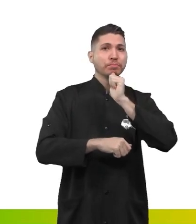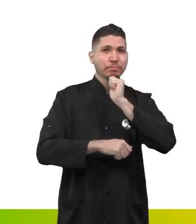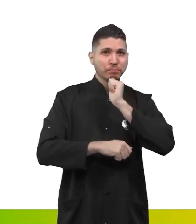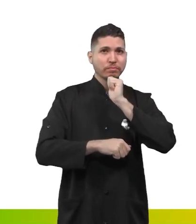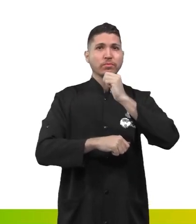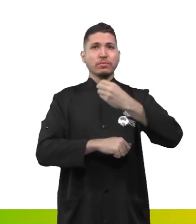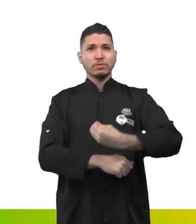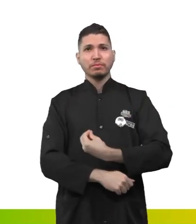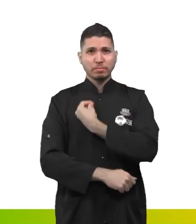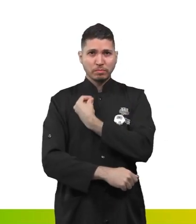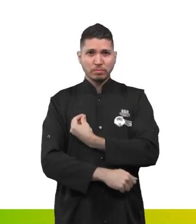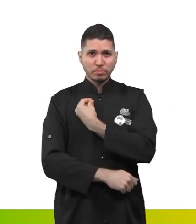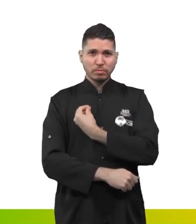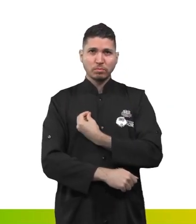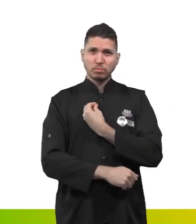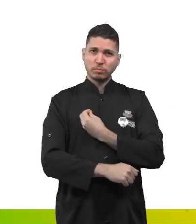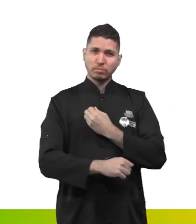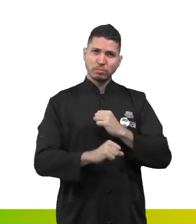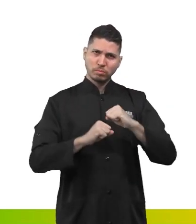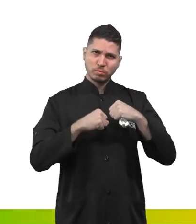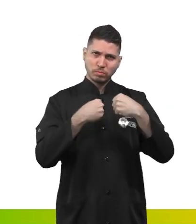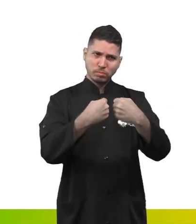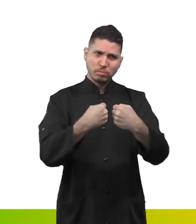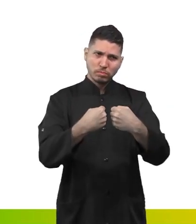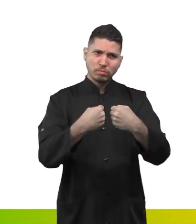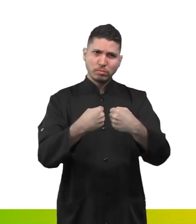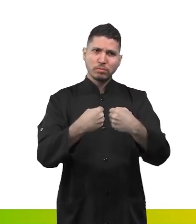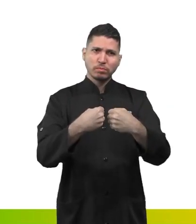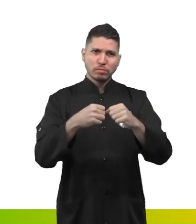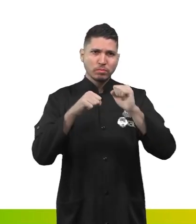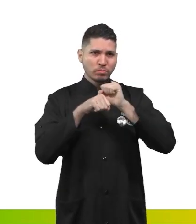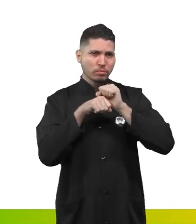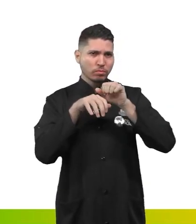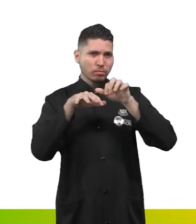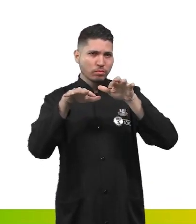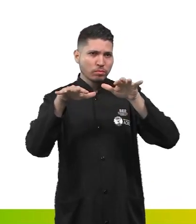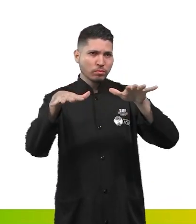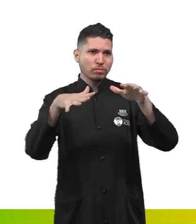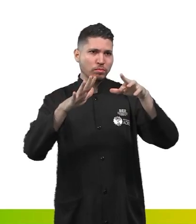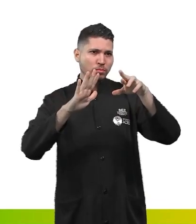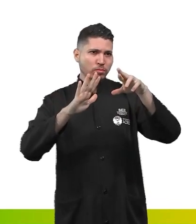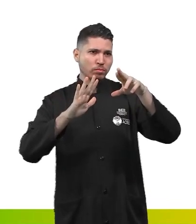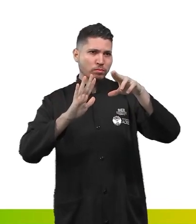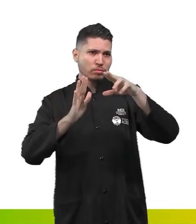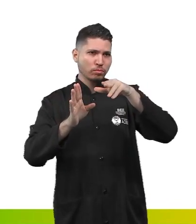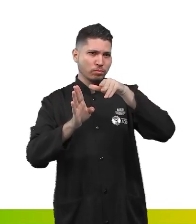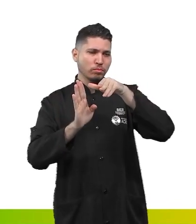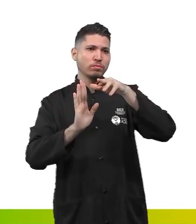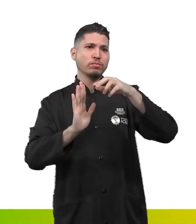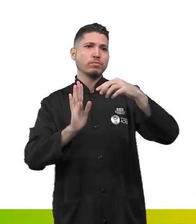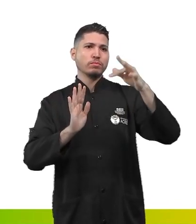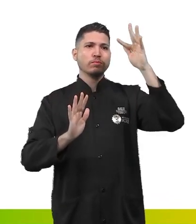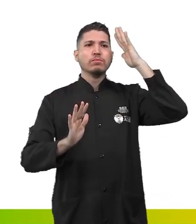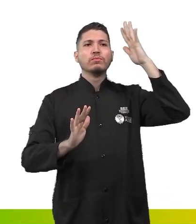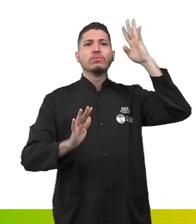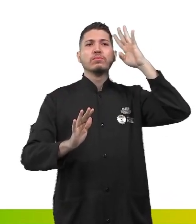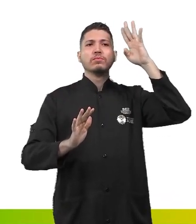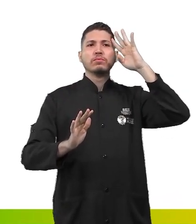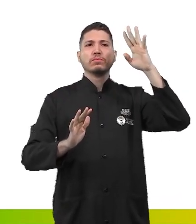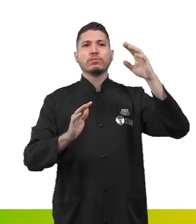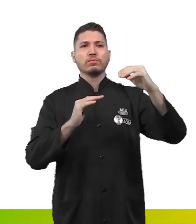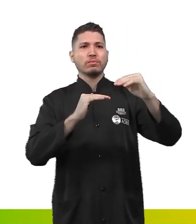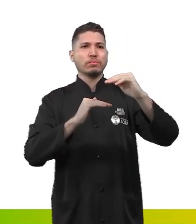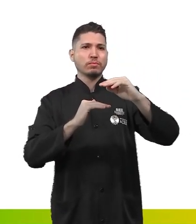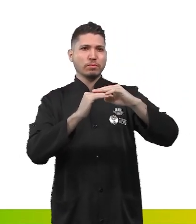nós, é defensor da expansão do princípio utilitarista da igualdade na consideração